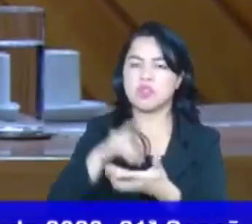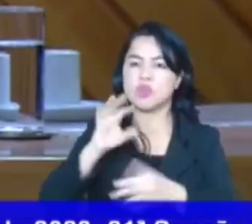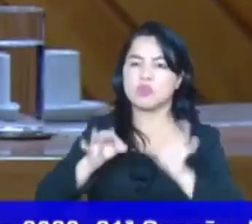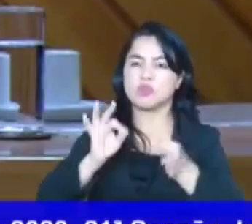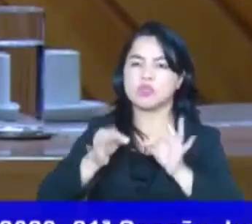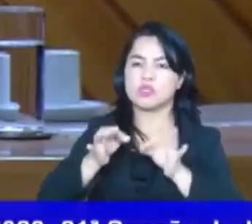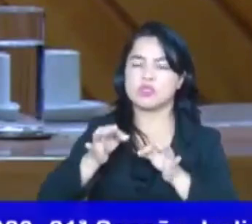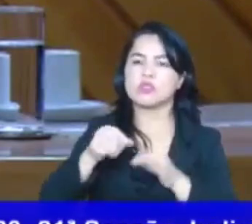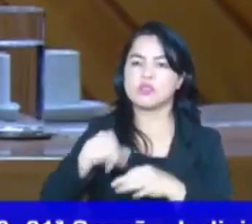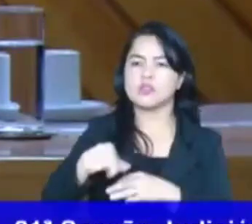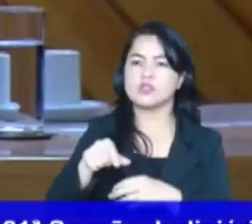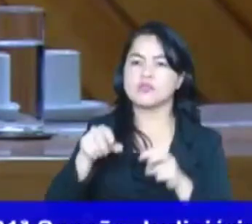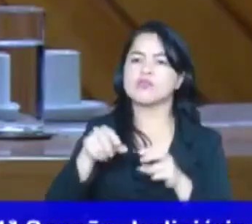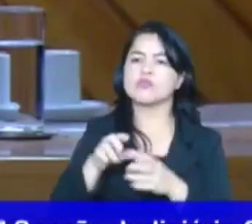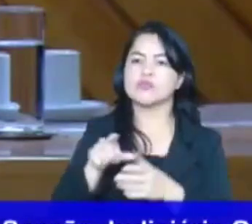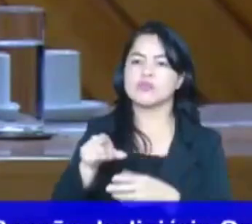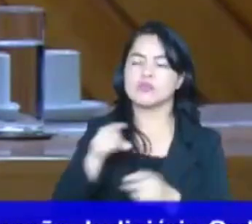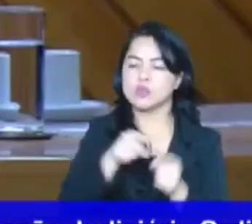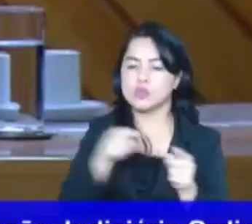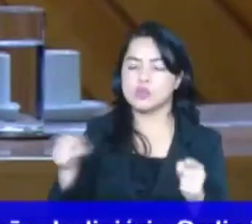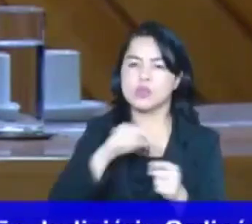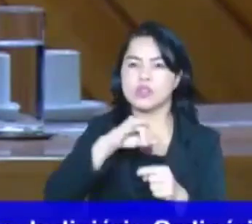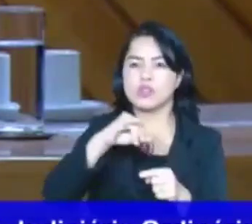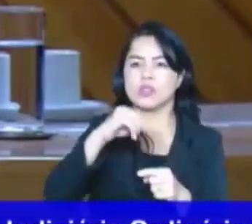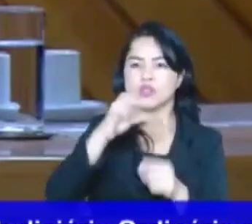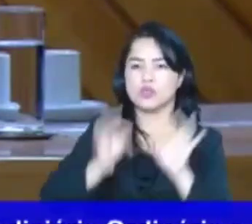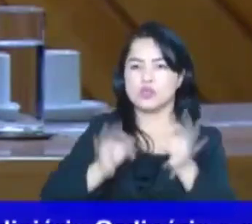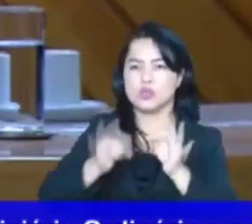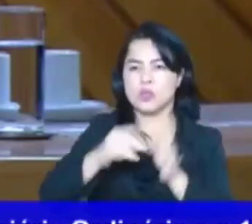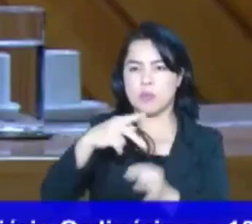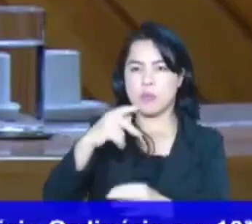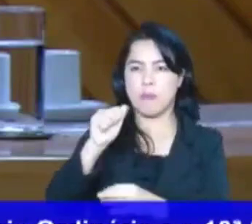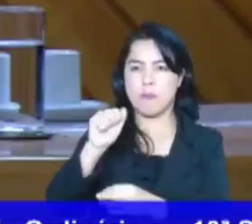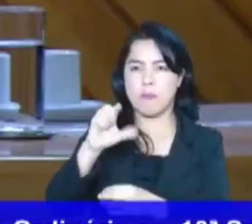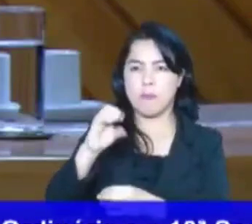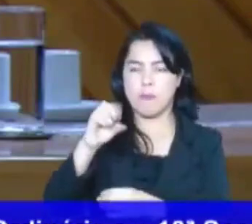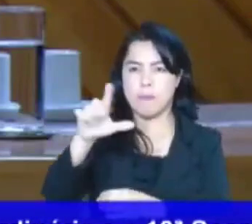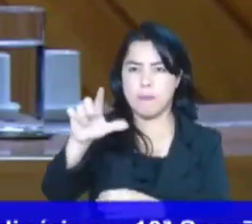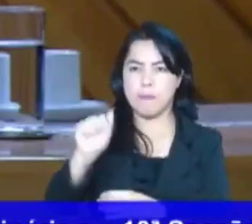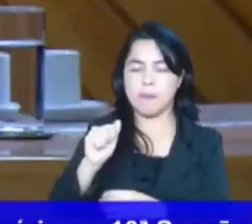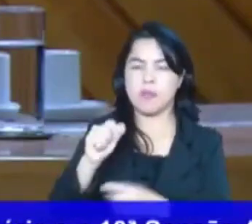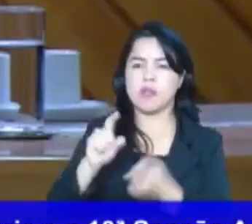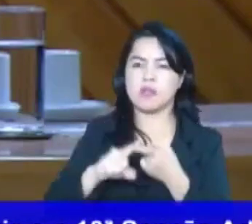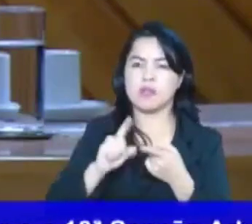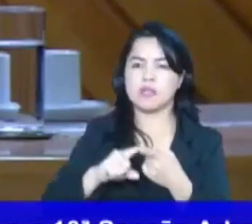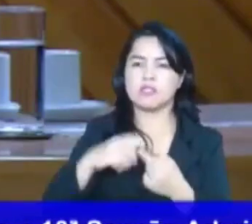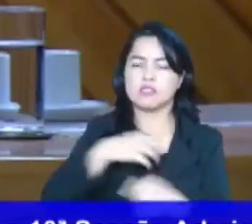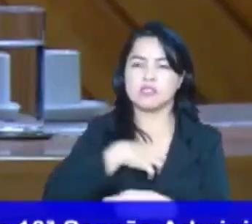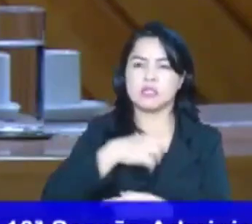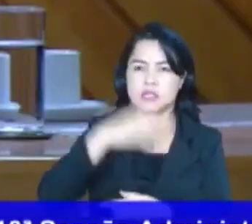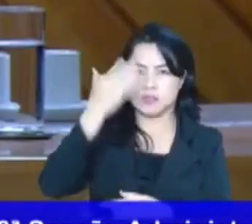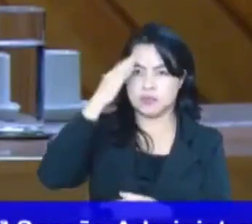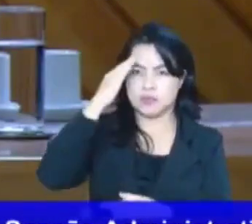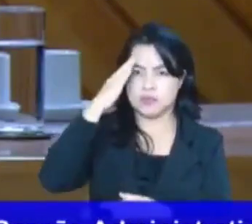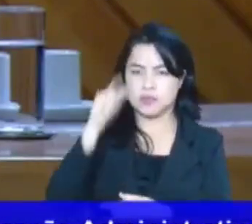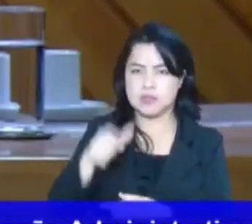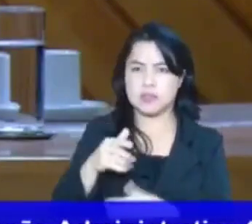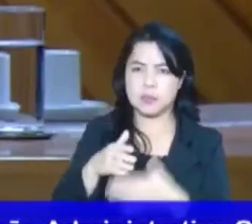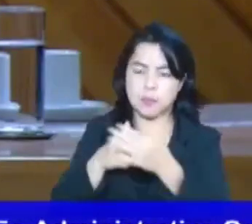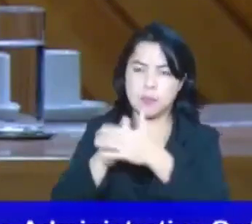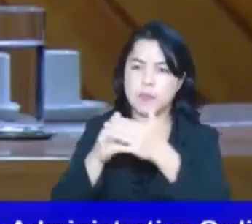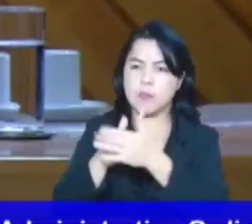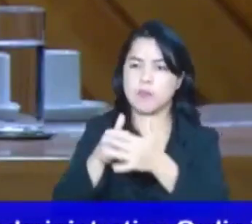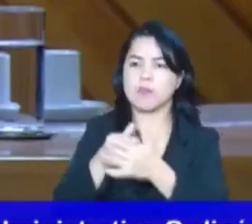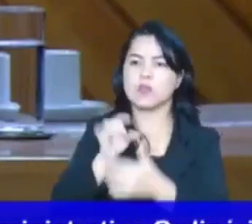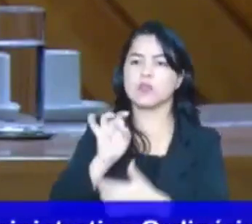juíza Paola, e o julgado mais recente do Tribunal Superior Eleitoral, no sentido de entender que esse